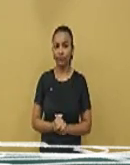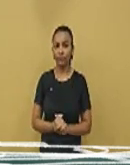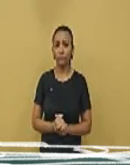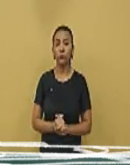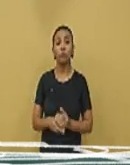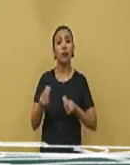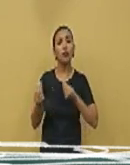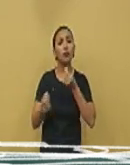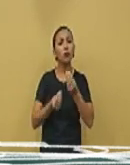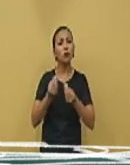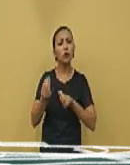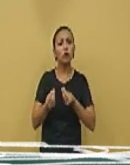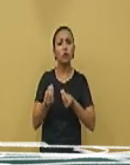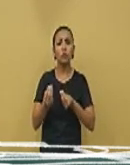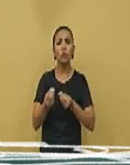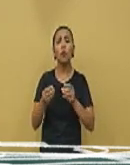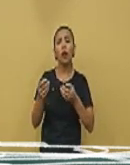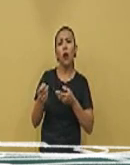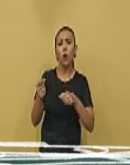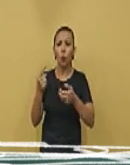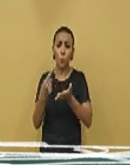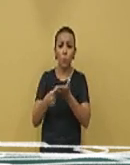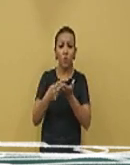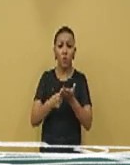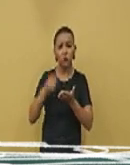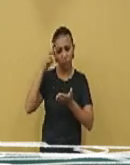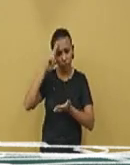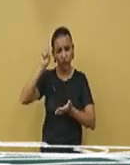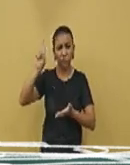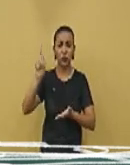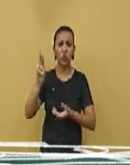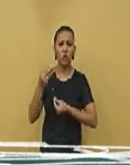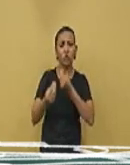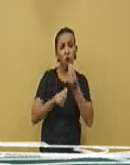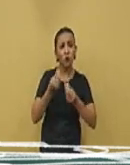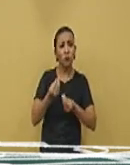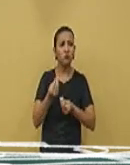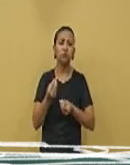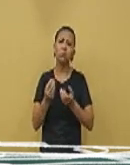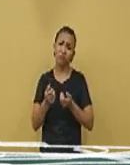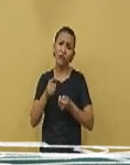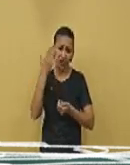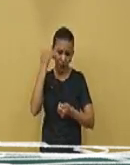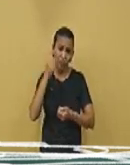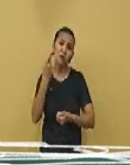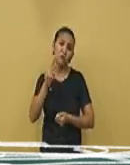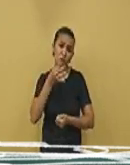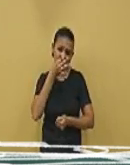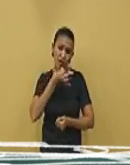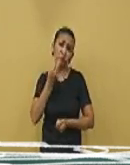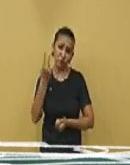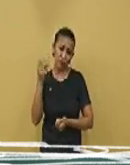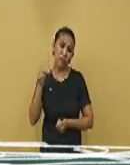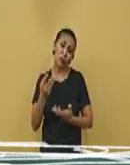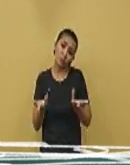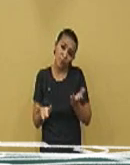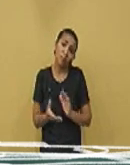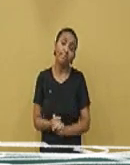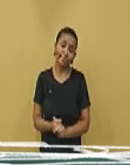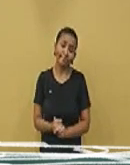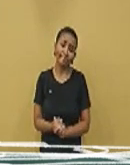E como trataria com as chefias também? Não sei se 2 minutos seriam suficientes para você retratar sobre isso, mas eu gostaria de saber. Obrigado.